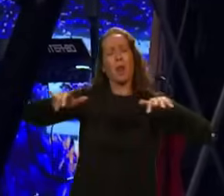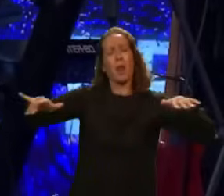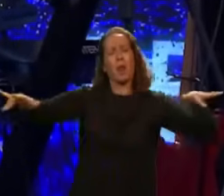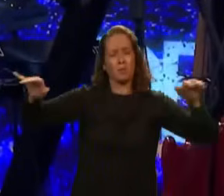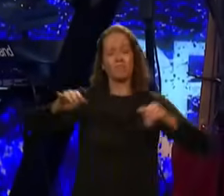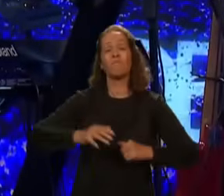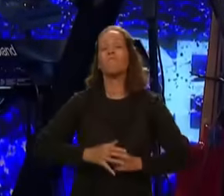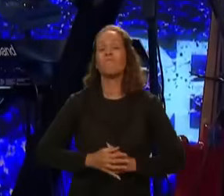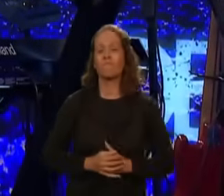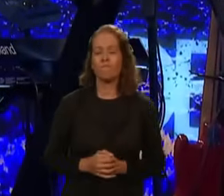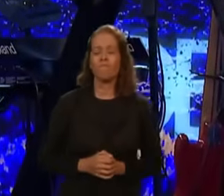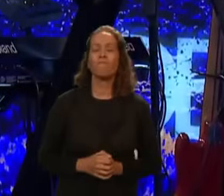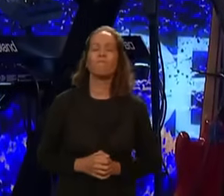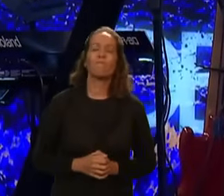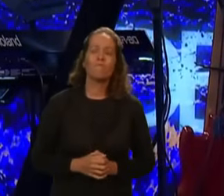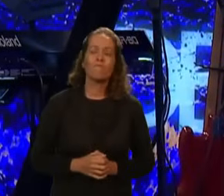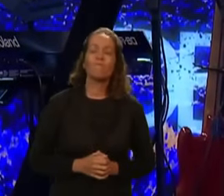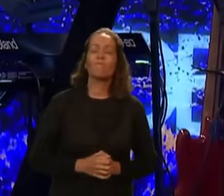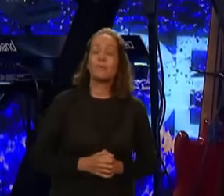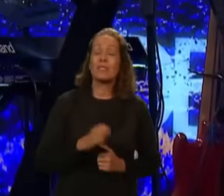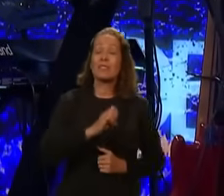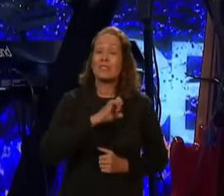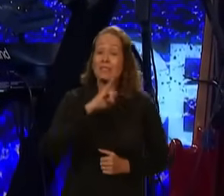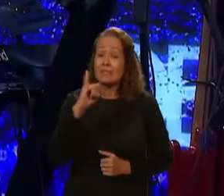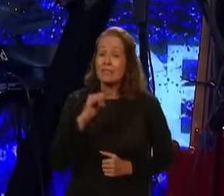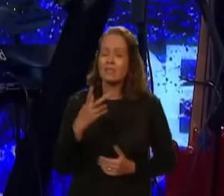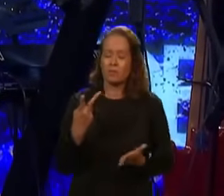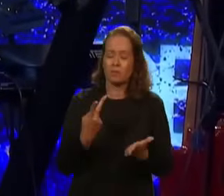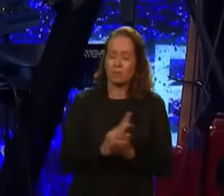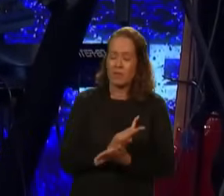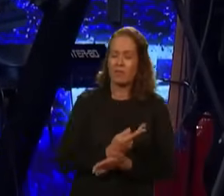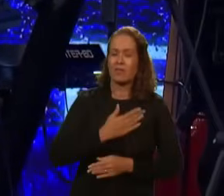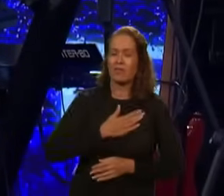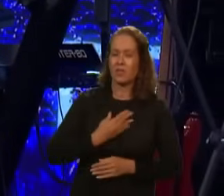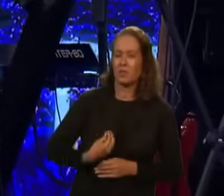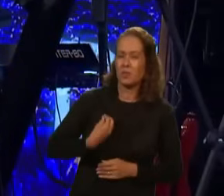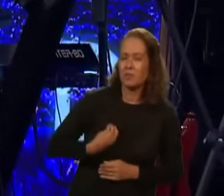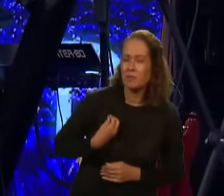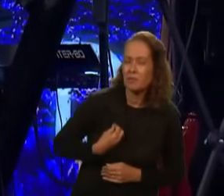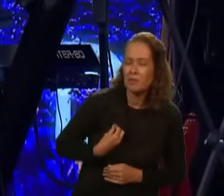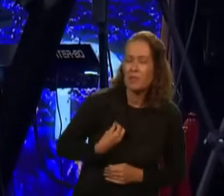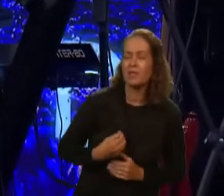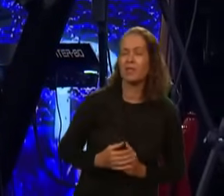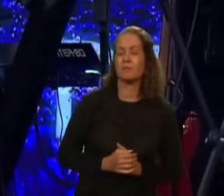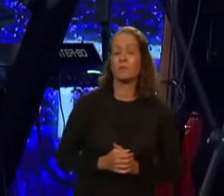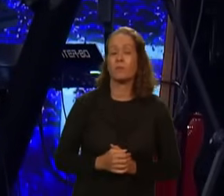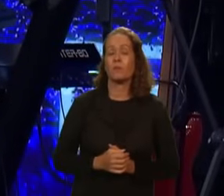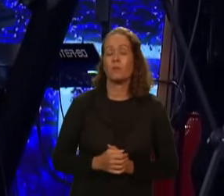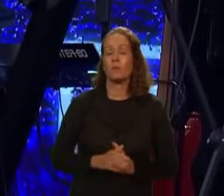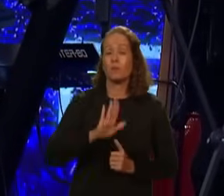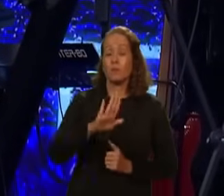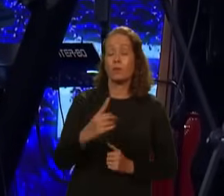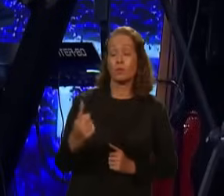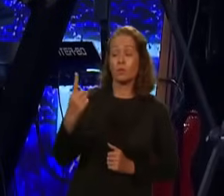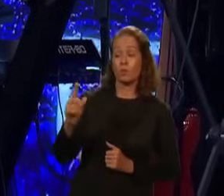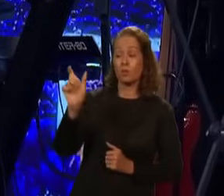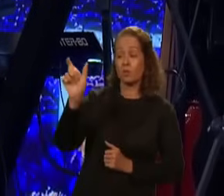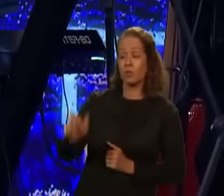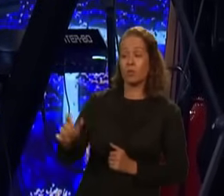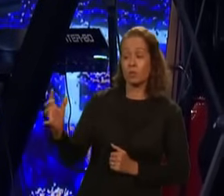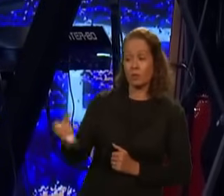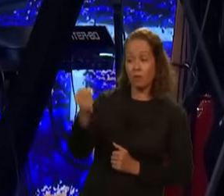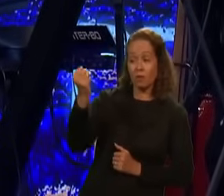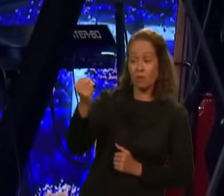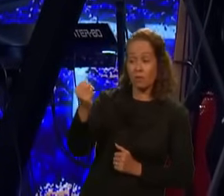Gente, se alguma coisa der errado na minha vida, levar a salvação de uma vida valeu qualquer